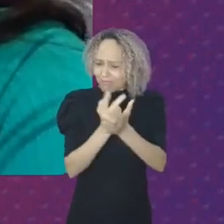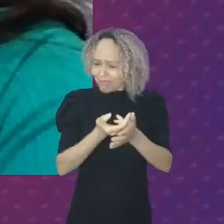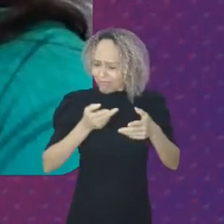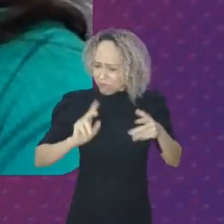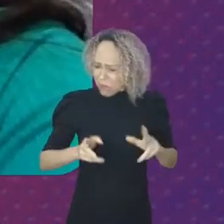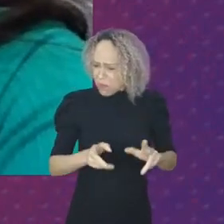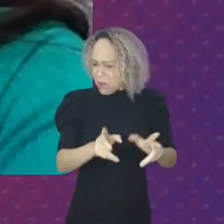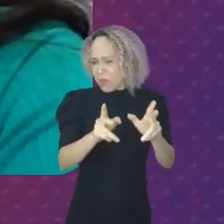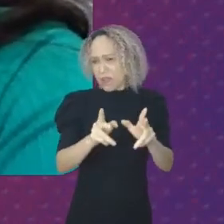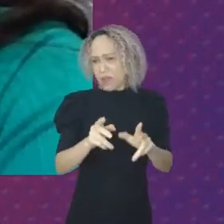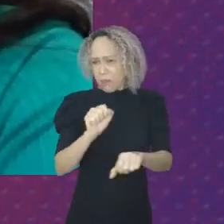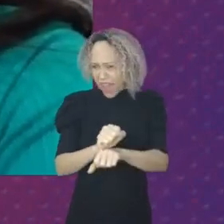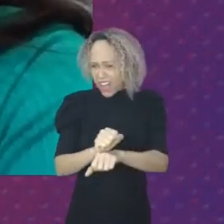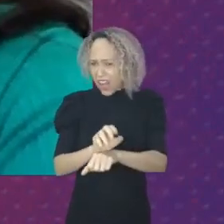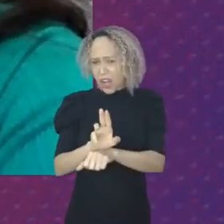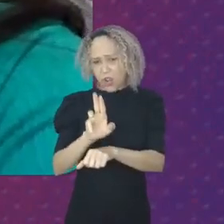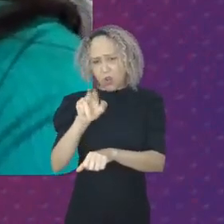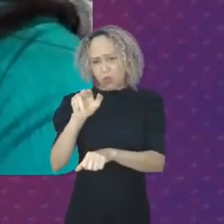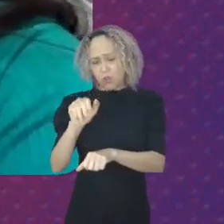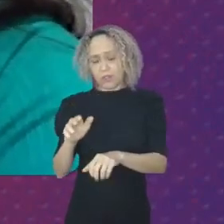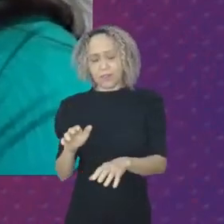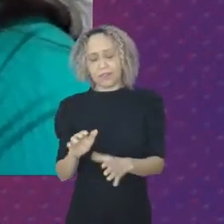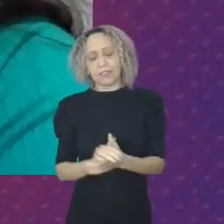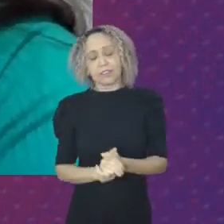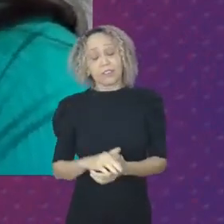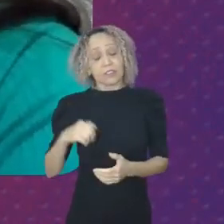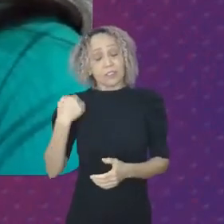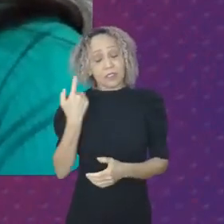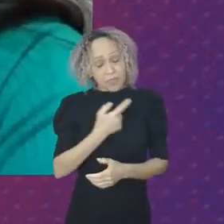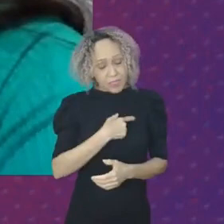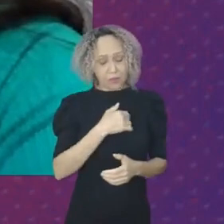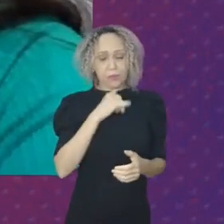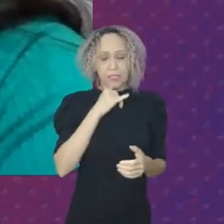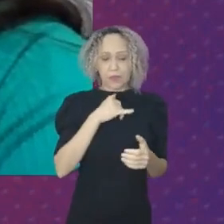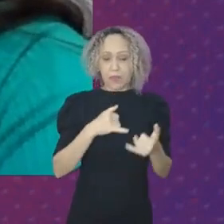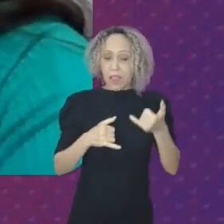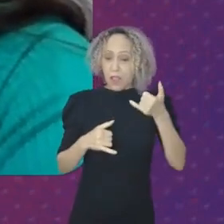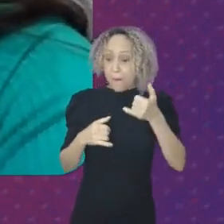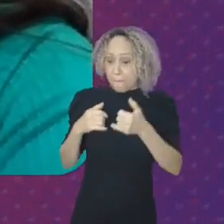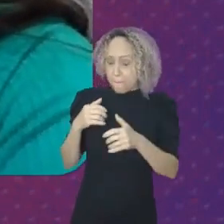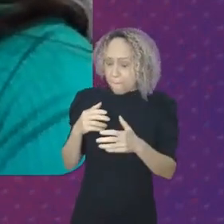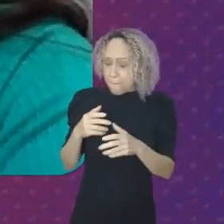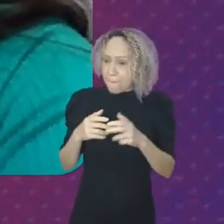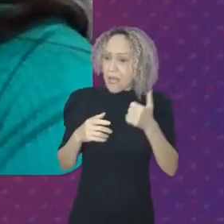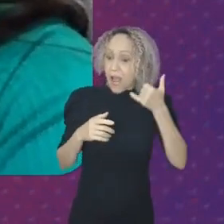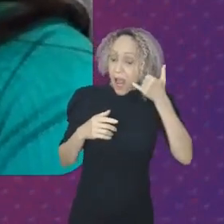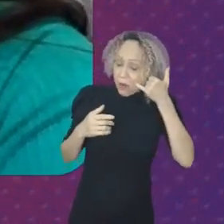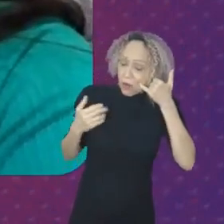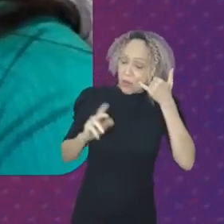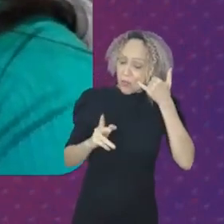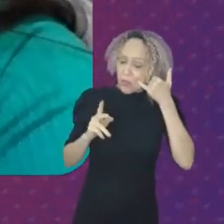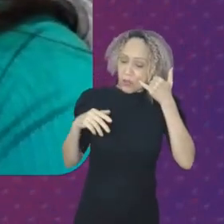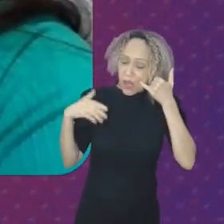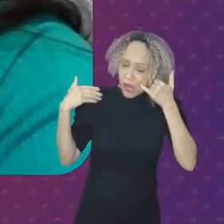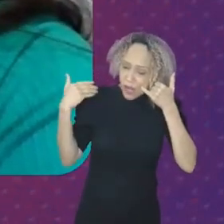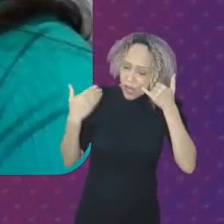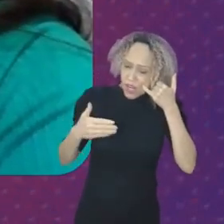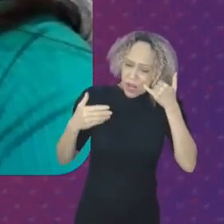trocar o pneu do carro com o carro andando, digamos assim. Então, a gente tem trabalhado nessa melhoria,